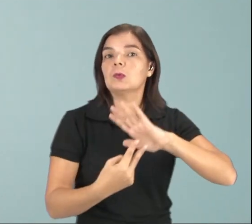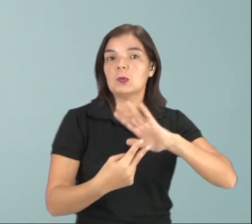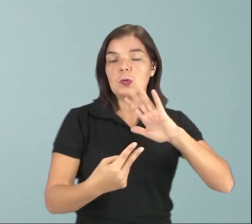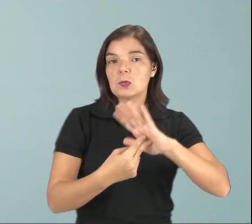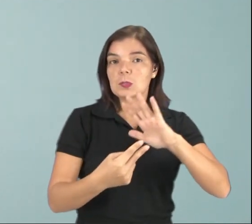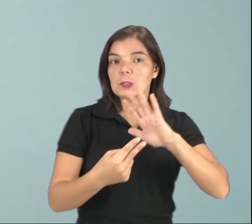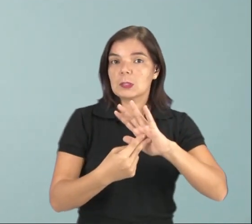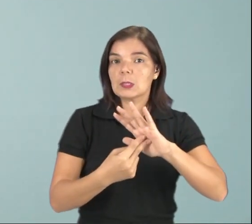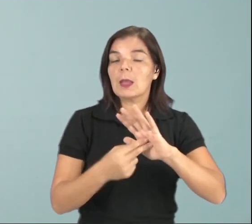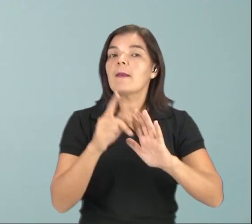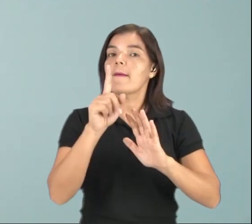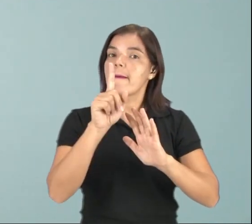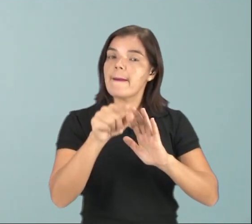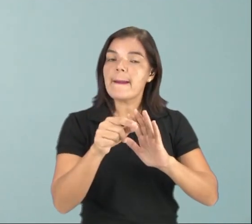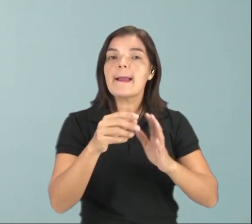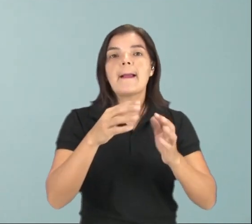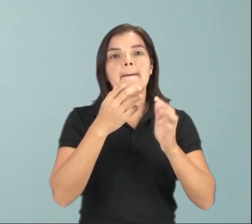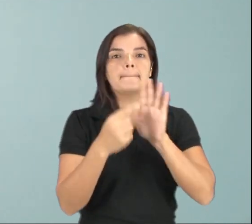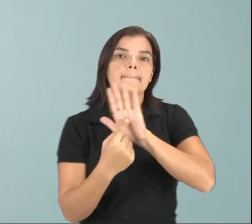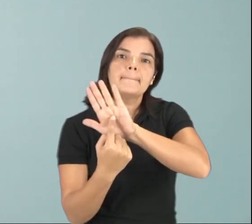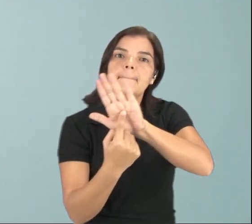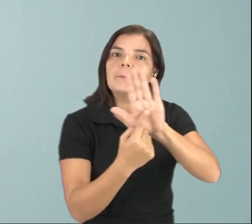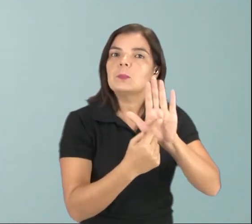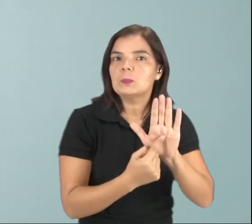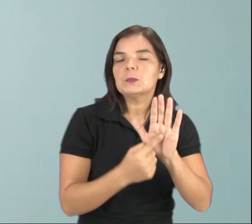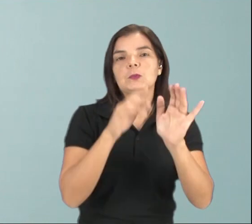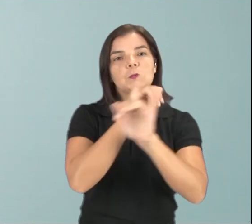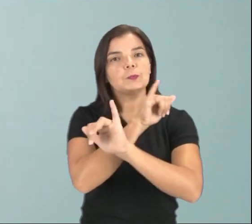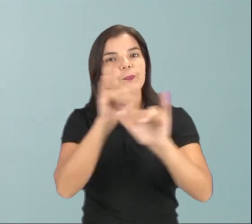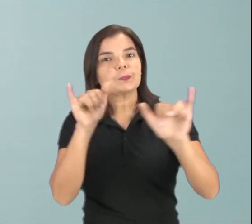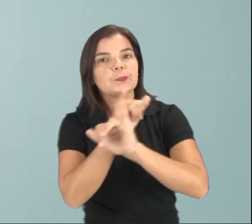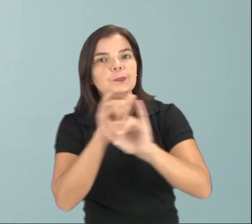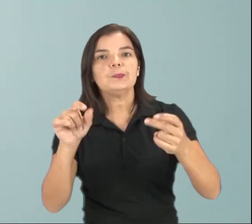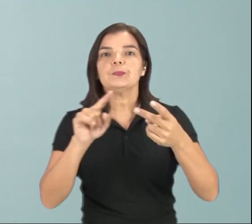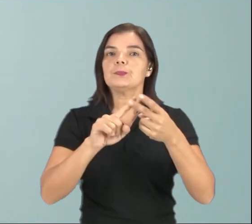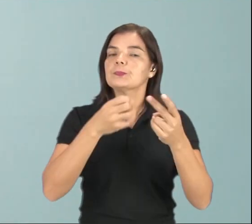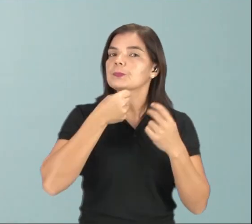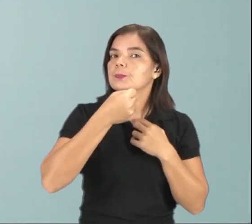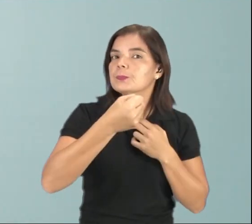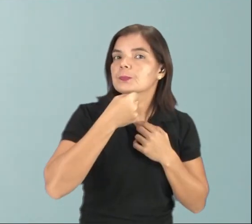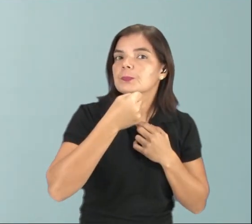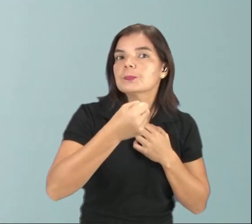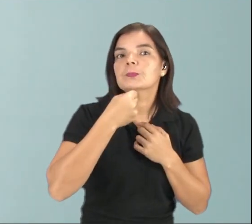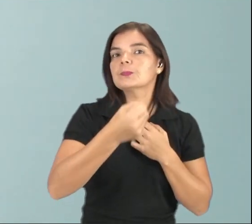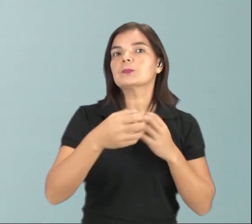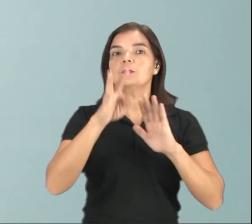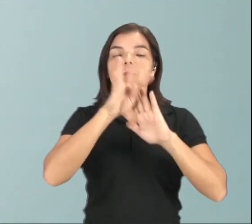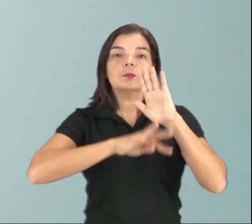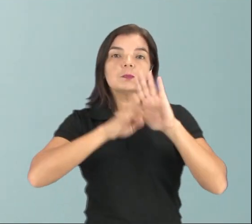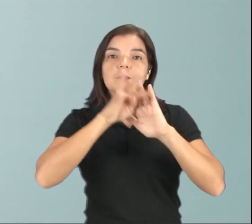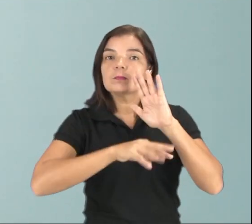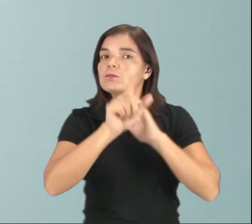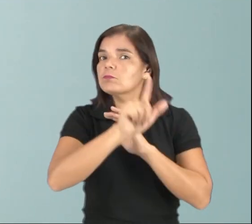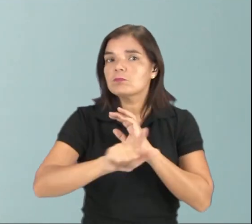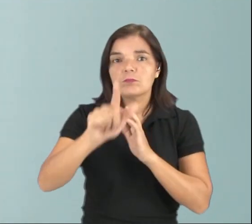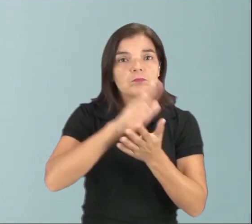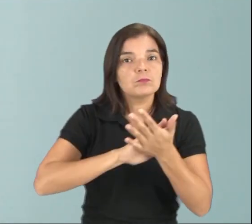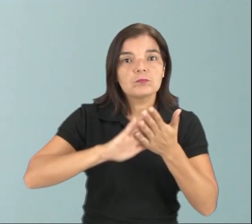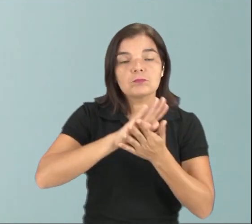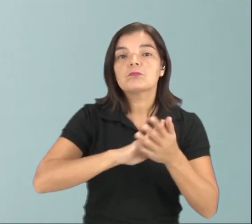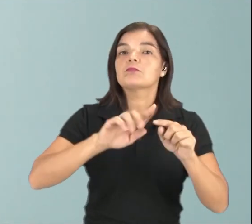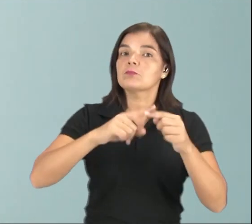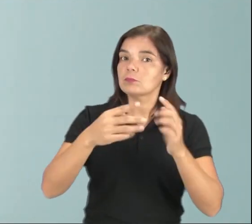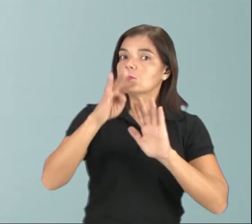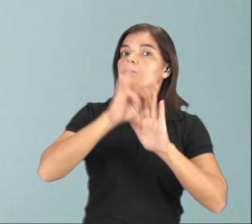não figurado, é aquele que aparece em notícias, em reportagem, em textos não literários,